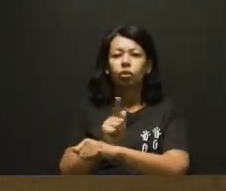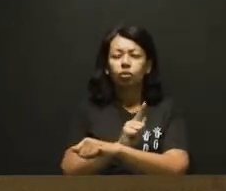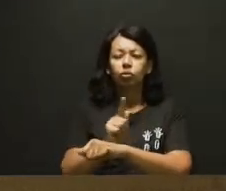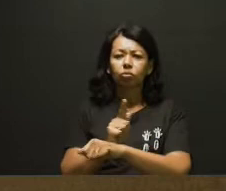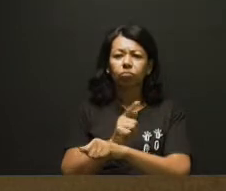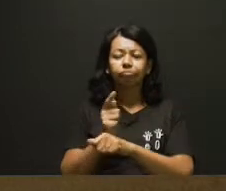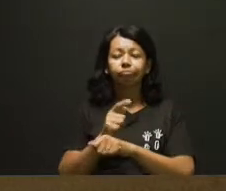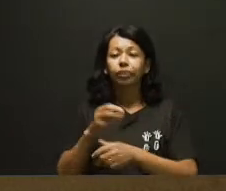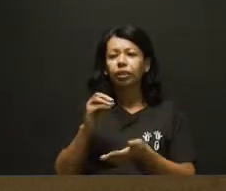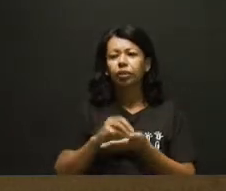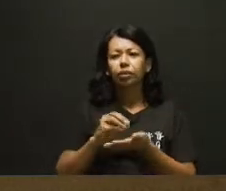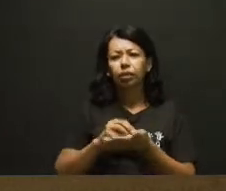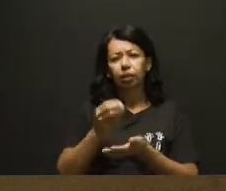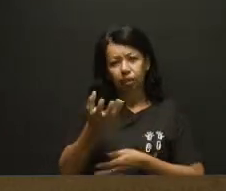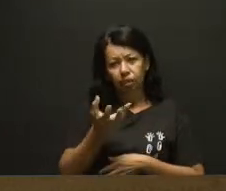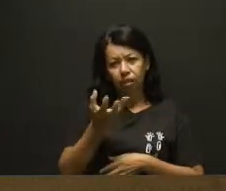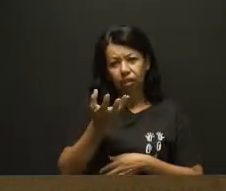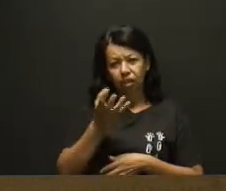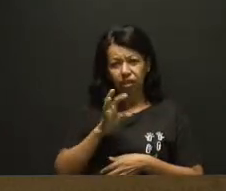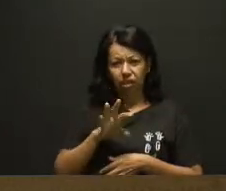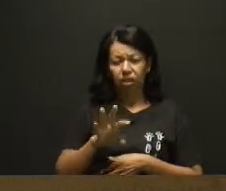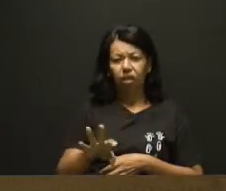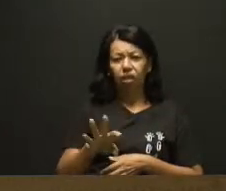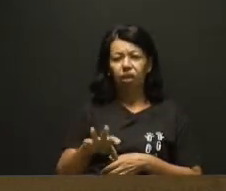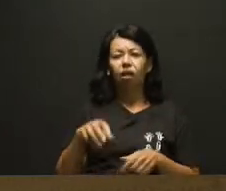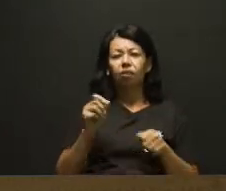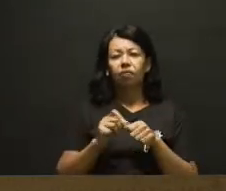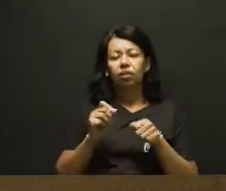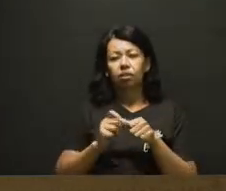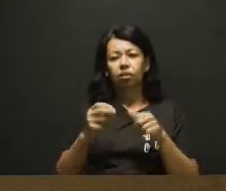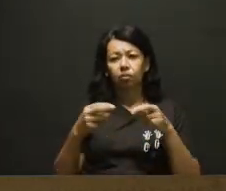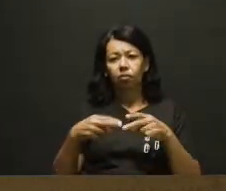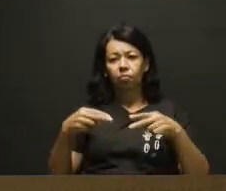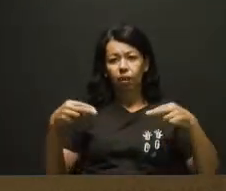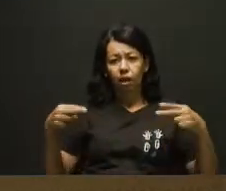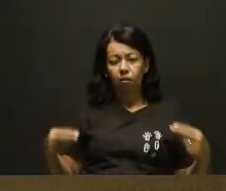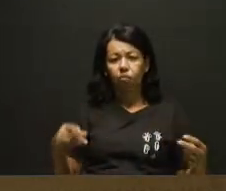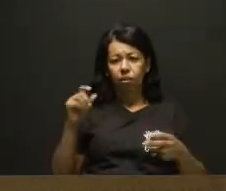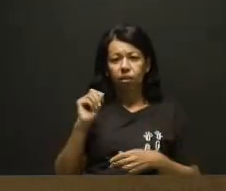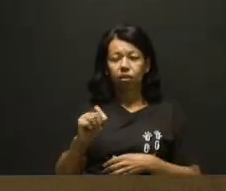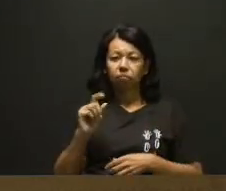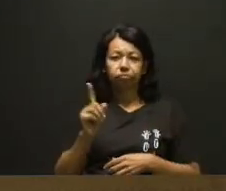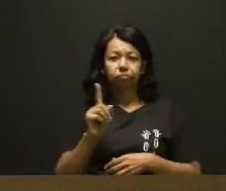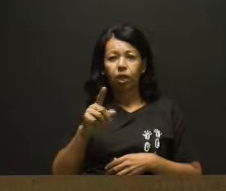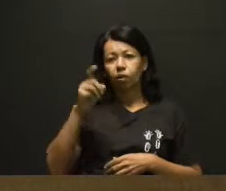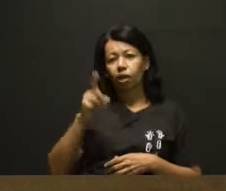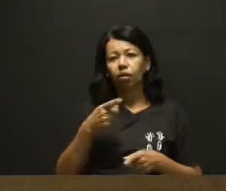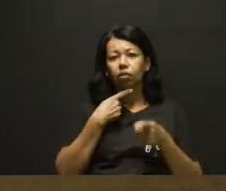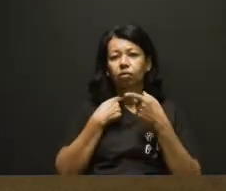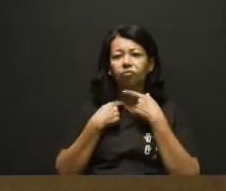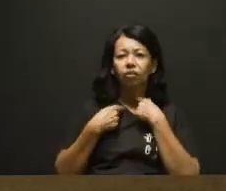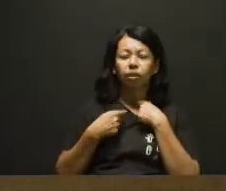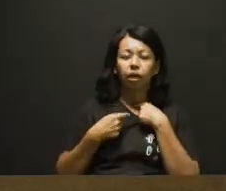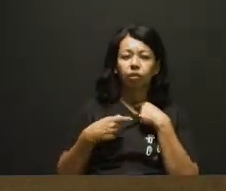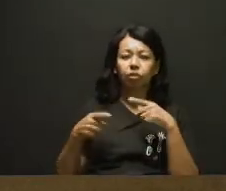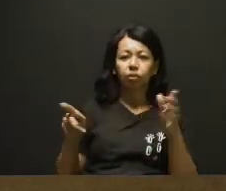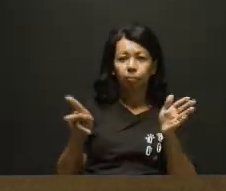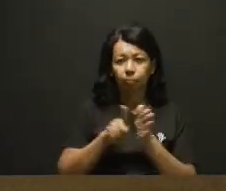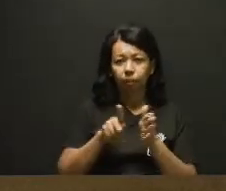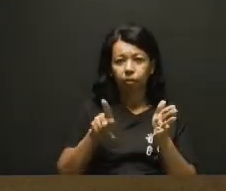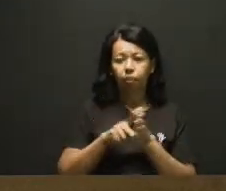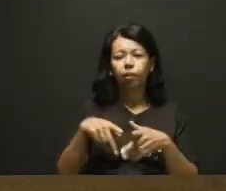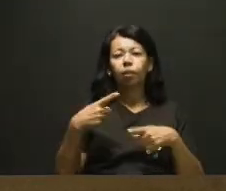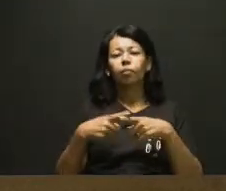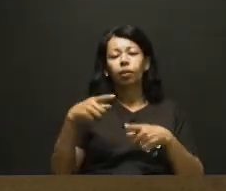sem querer né é é cometendo um ato que não é de sua vontade porque pensou de uma